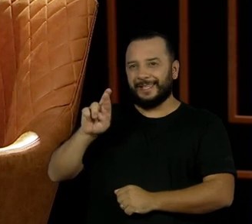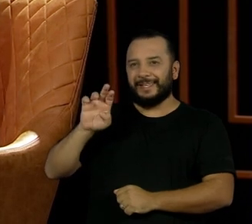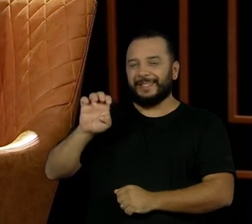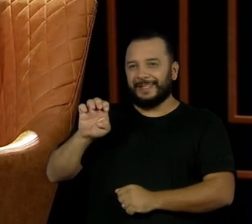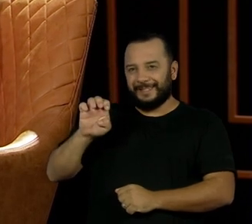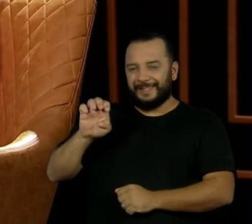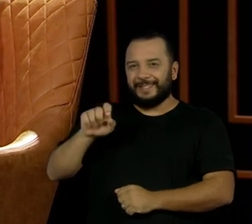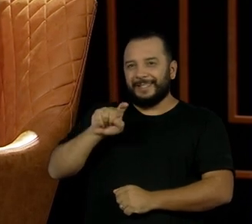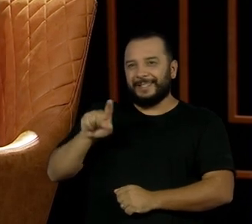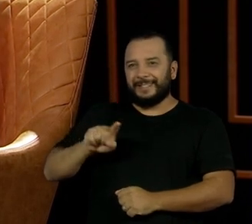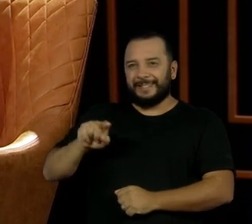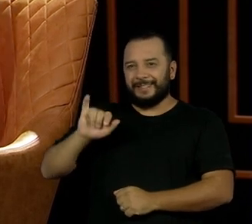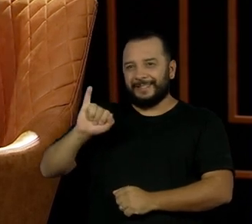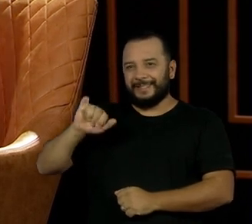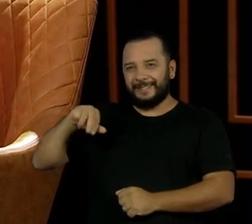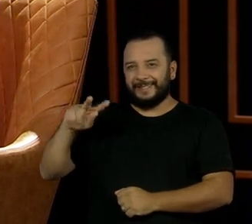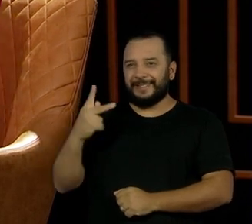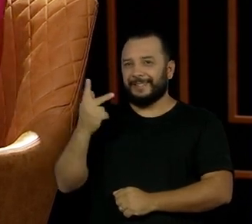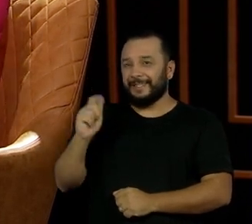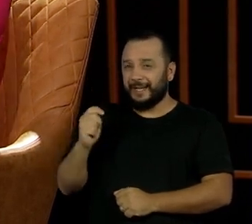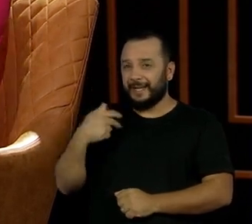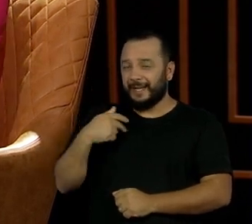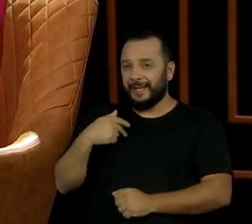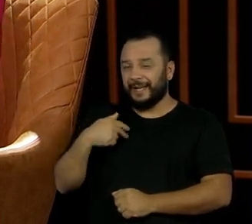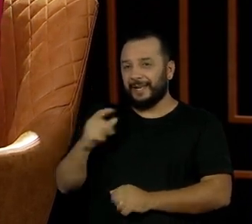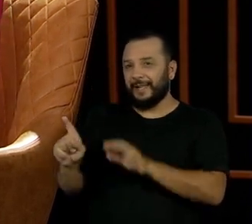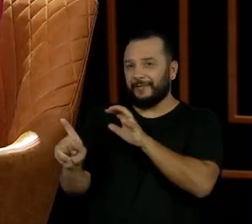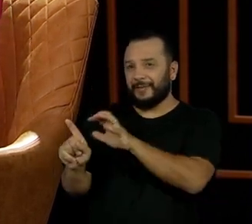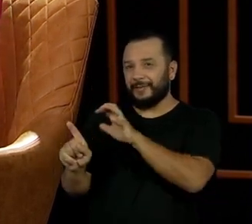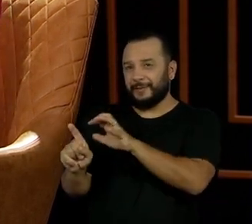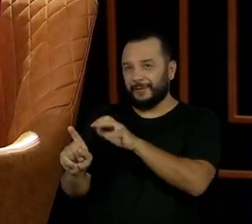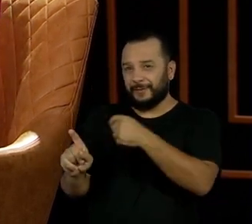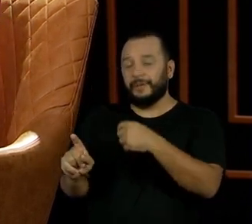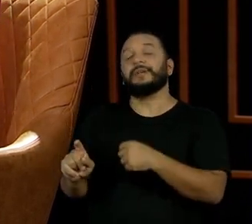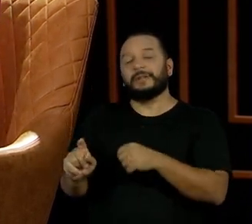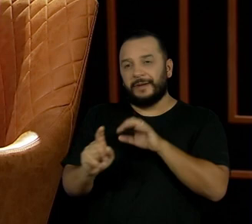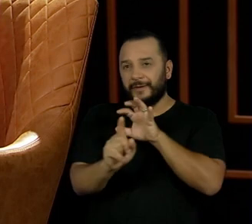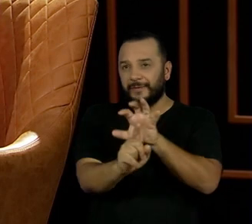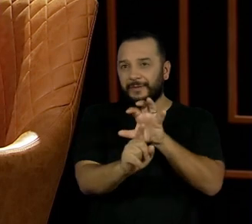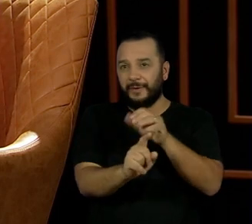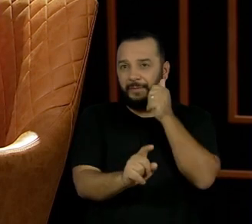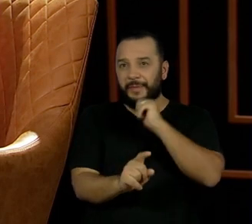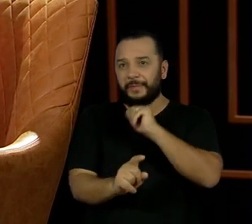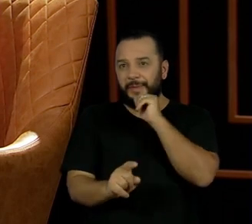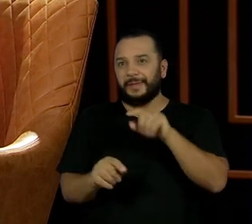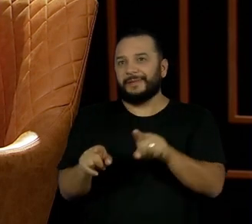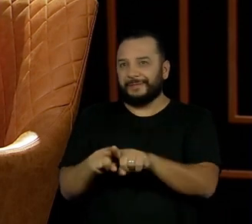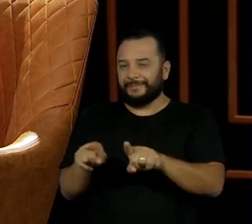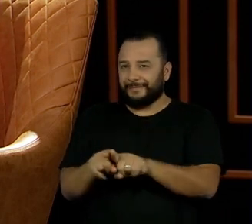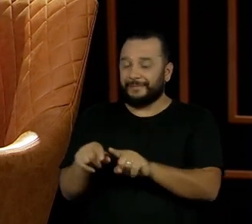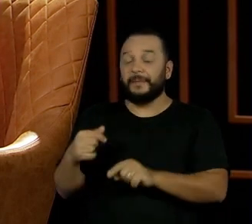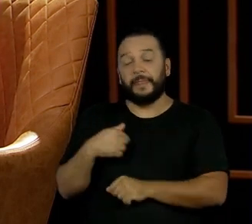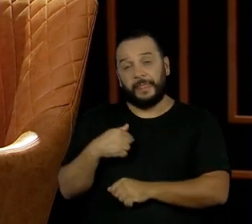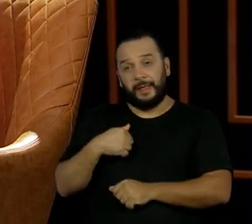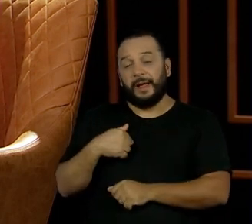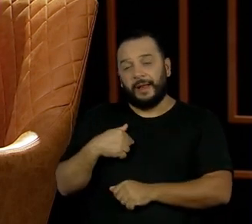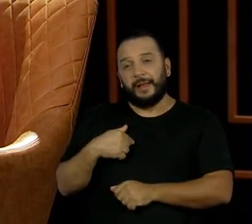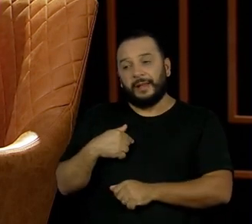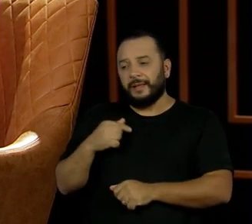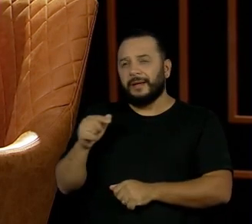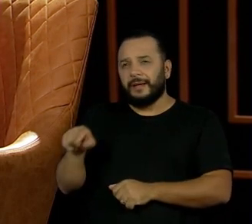incentivando Inclusive a minha mãe ela dizia o seguinte a Paulinha ela é tão musical ela gosta tanto de cantar ela